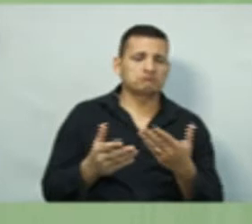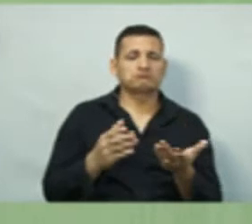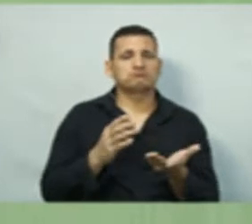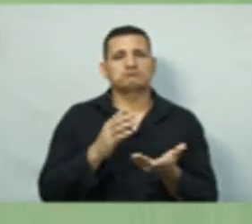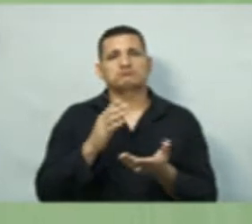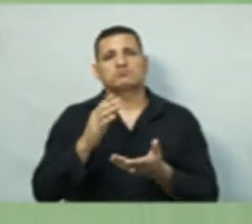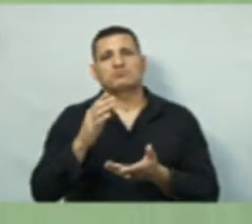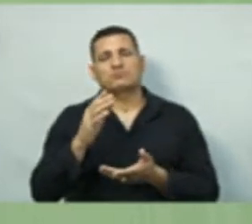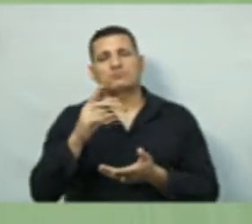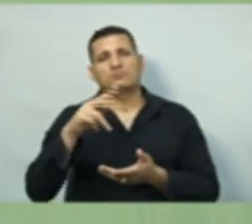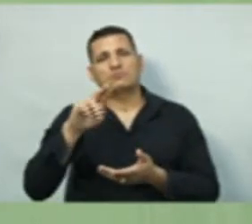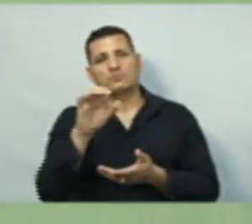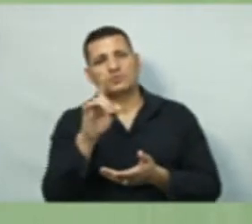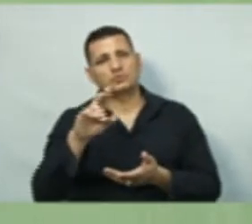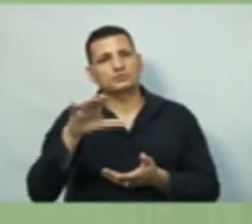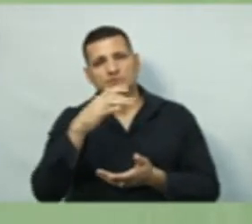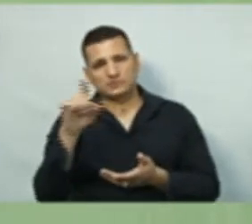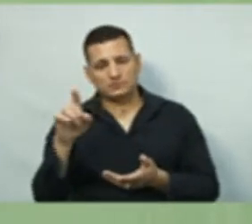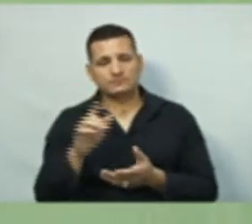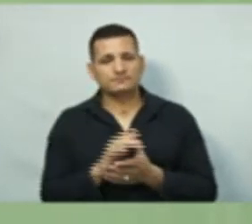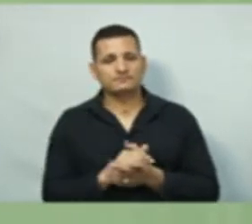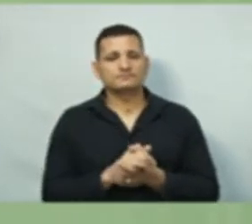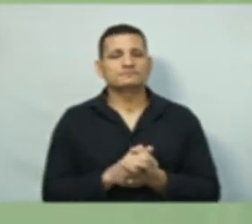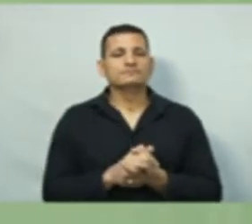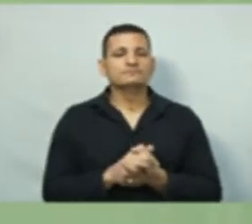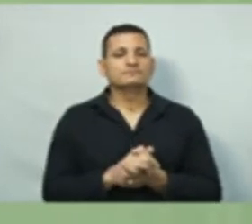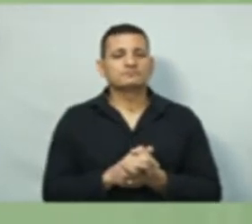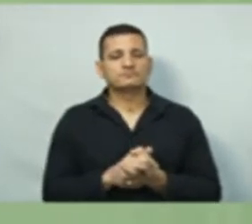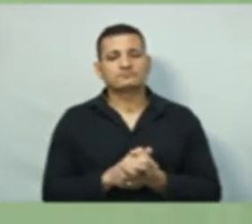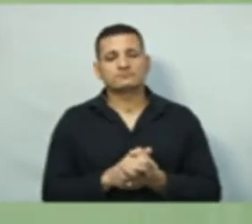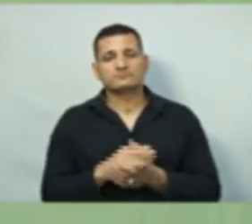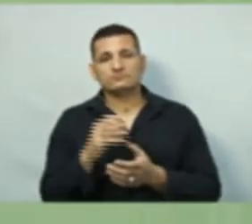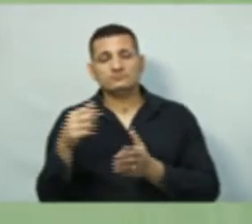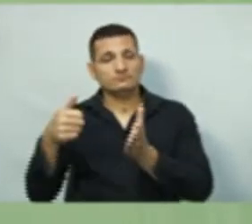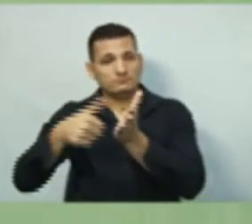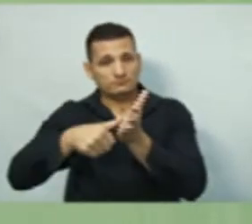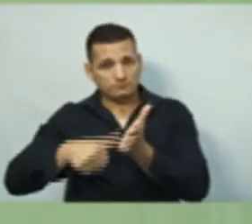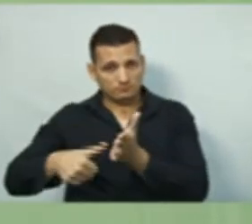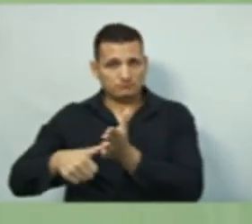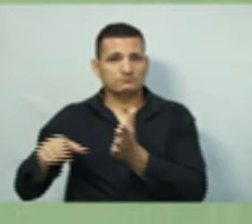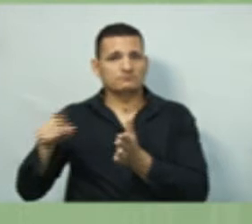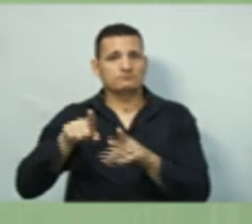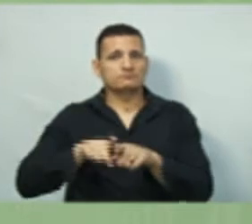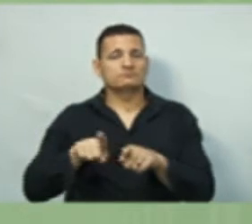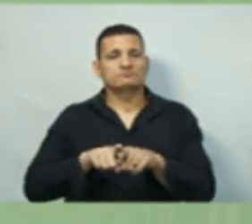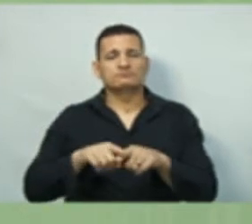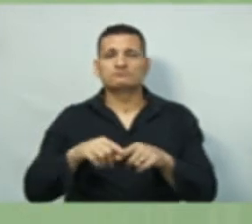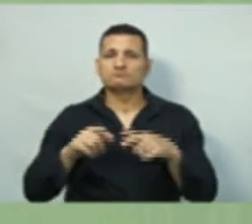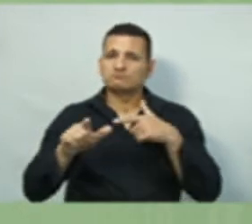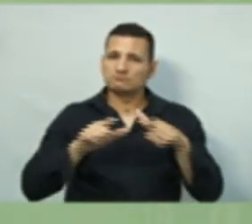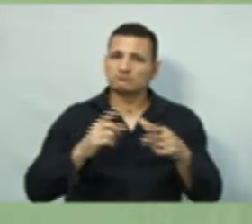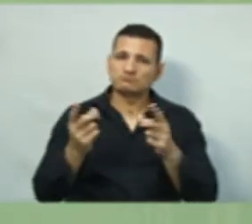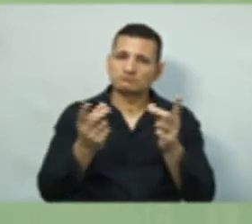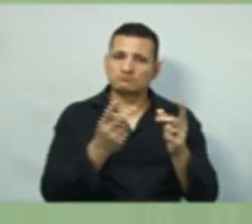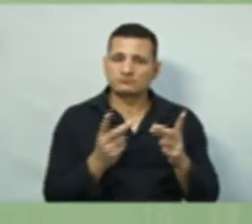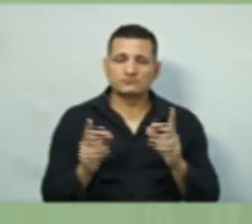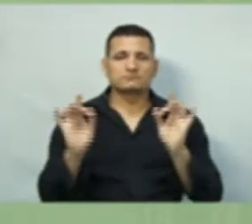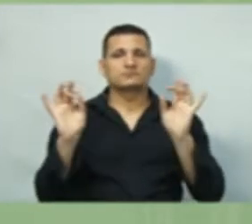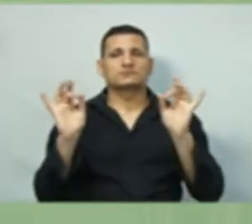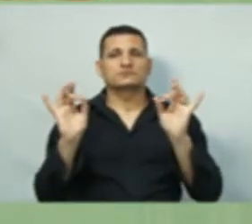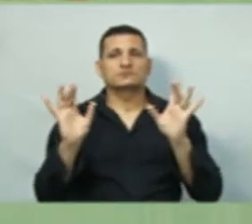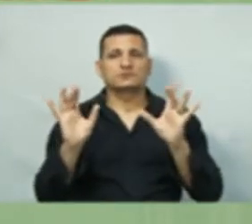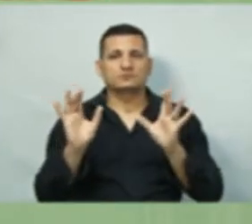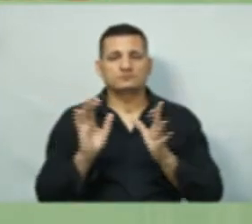produção. E quando constituída por sócios para a prestação de serviços especializados a terceiros, sem a presença